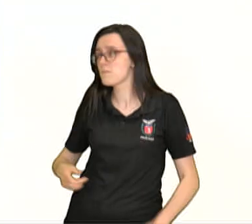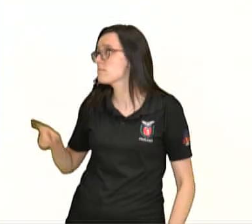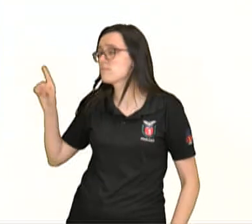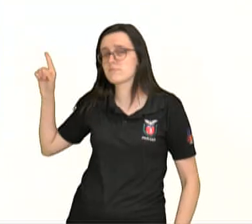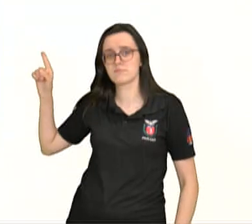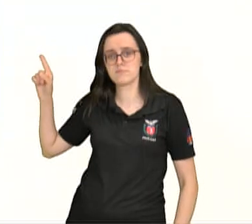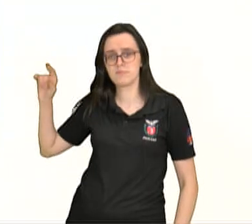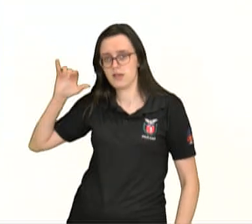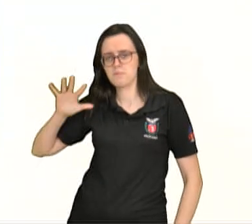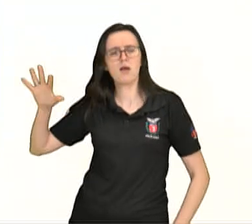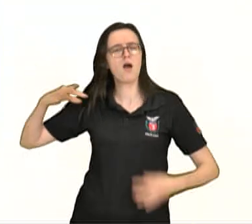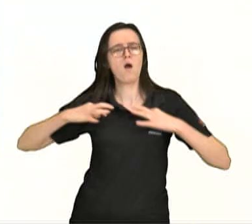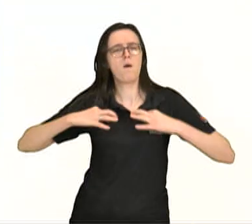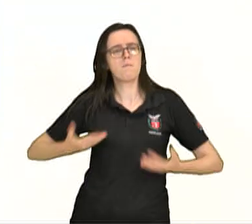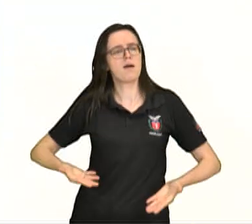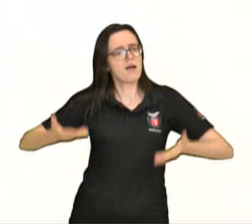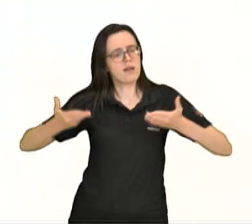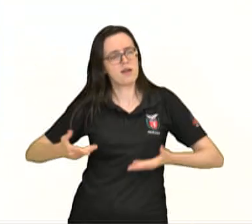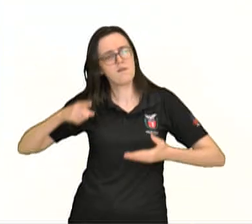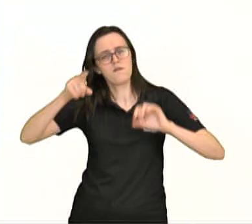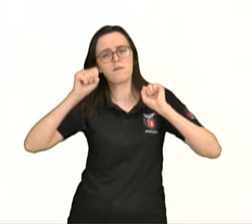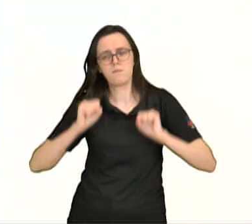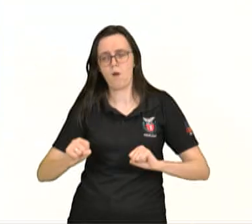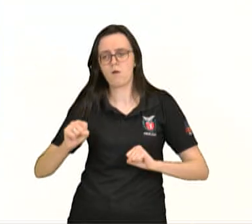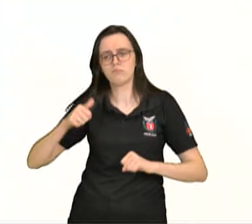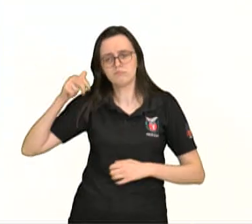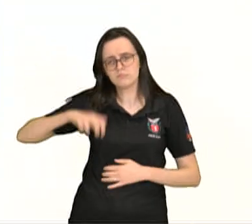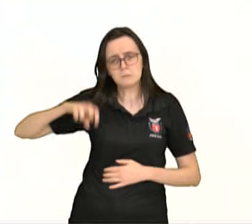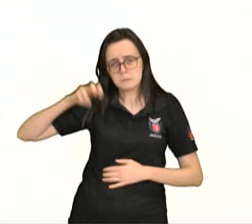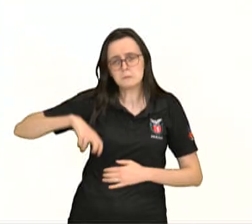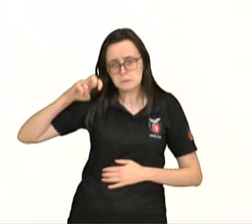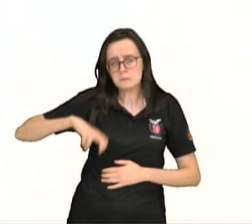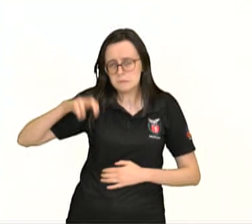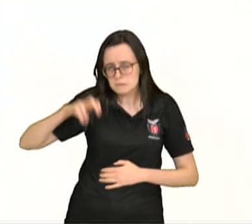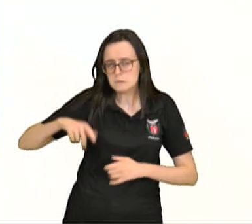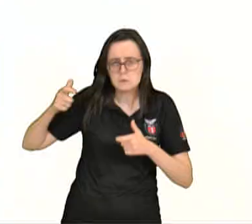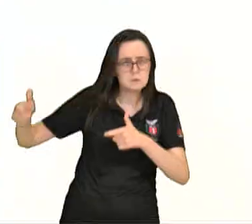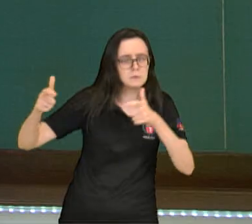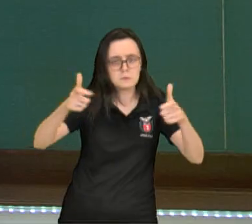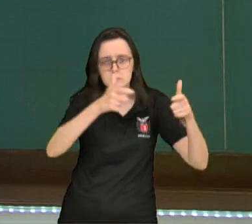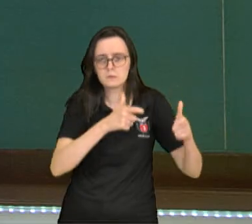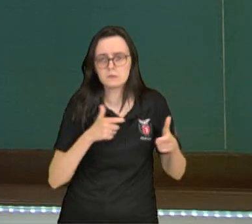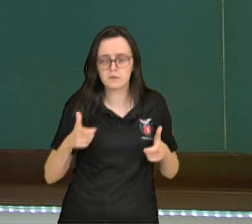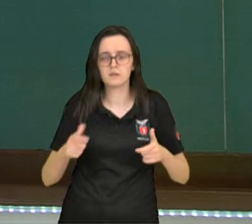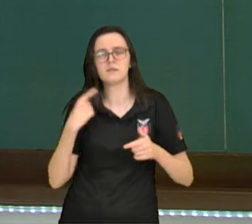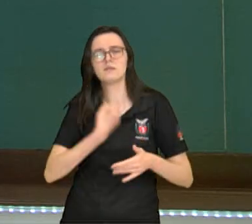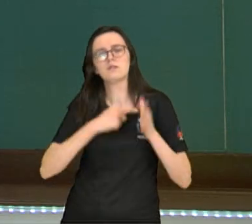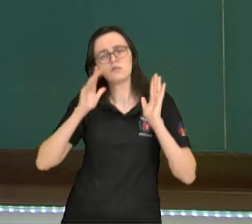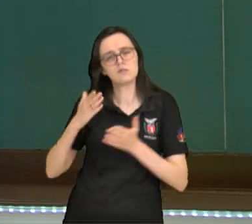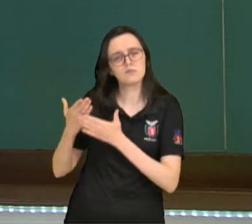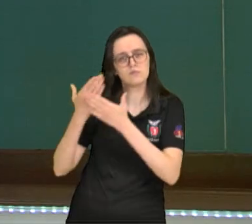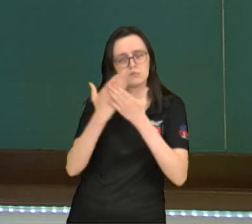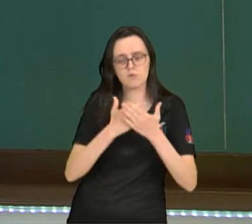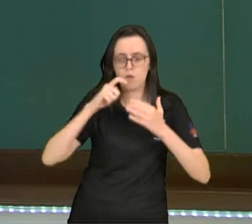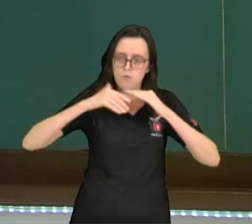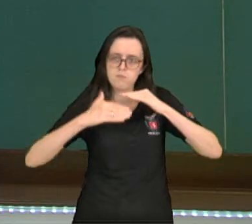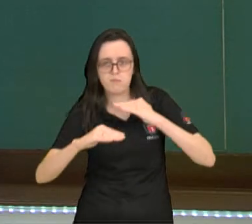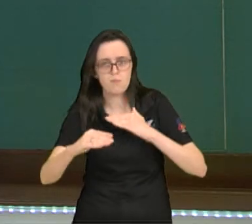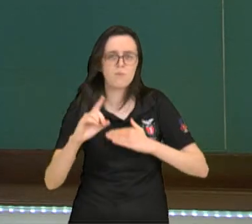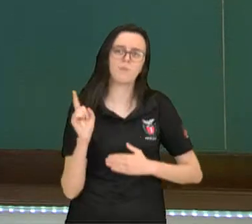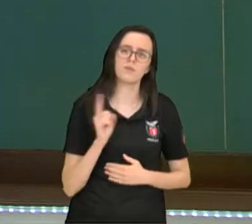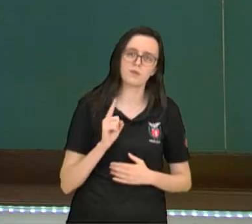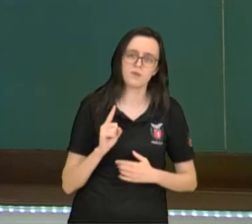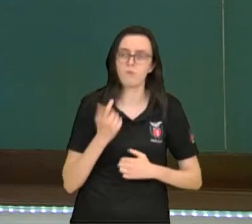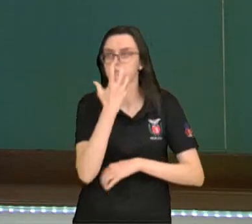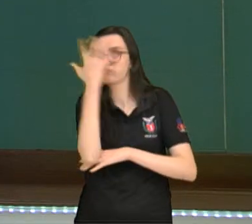vestuário geralmente uma roupa leve, porque você vai percorrer vários locais, né? Como a gente viu, acidentados ou não, matas